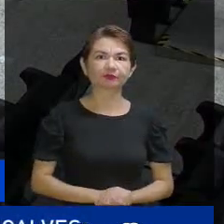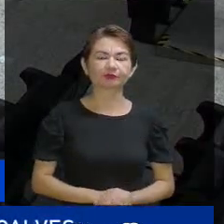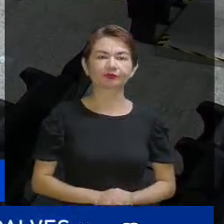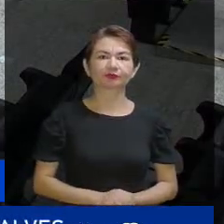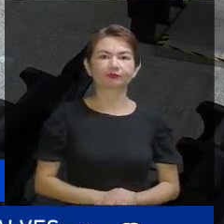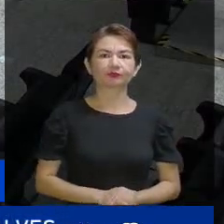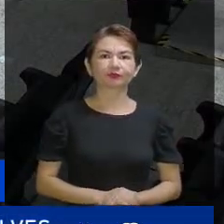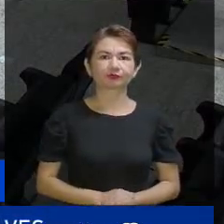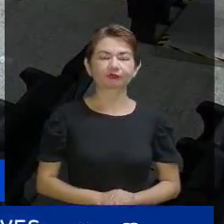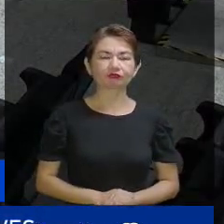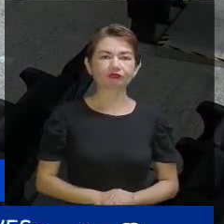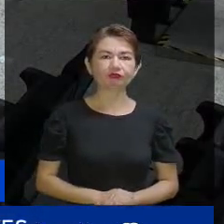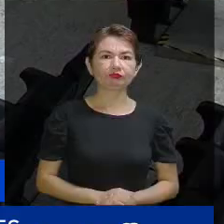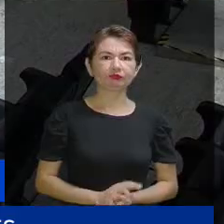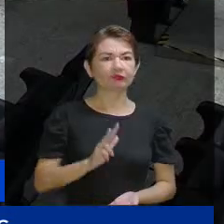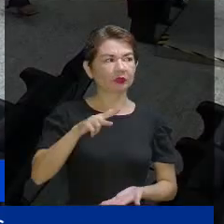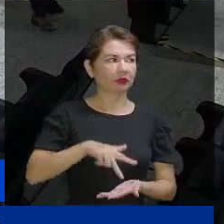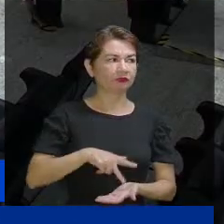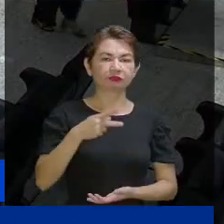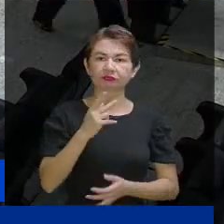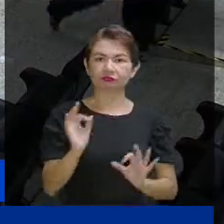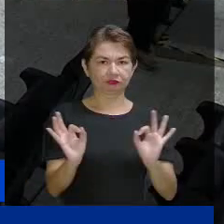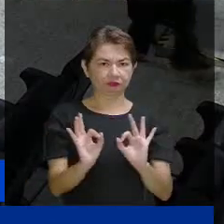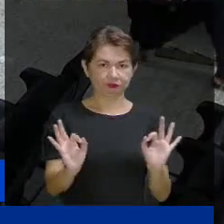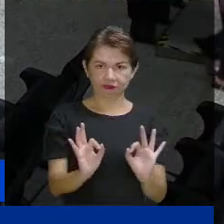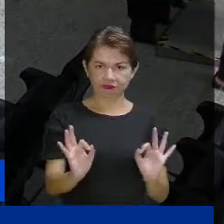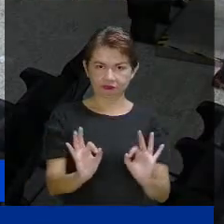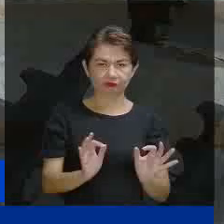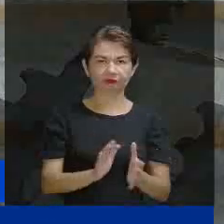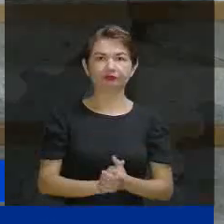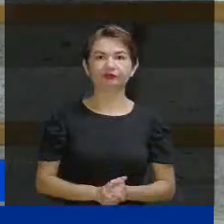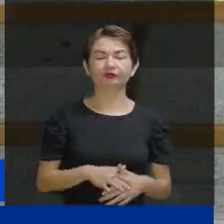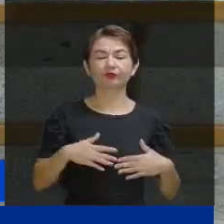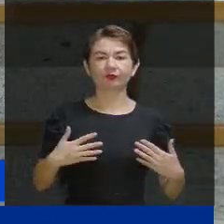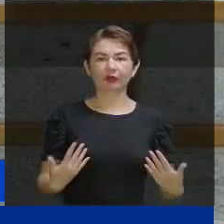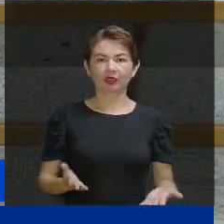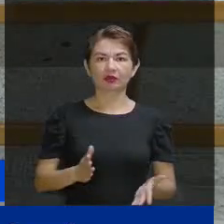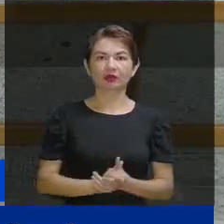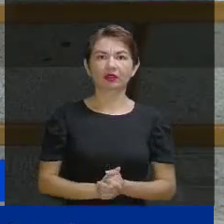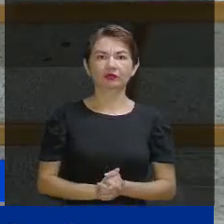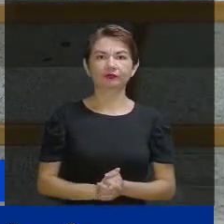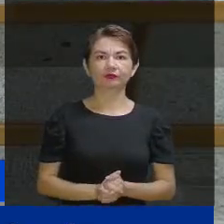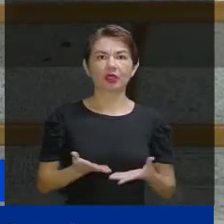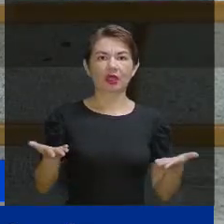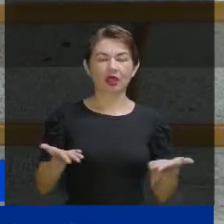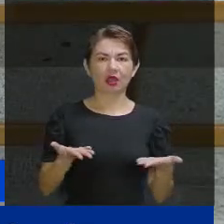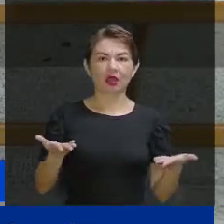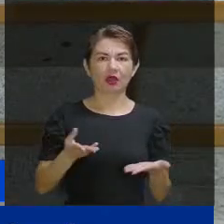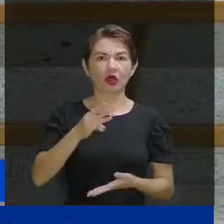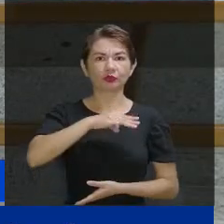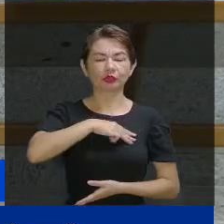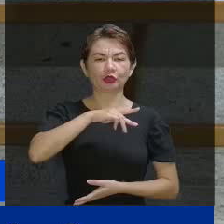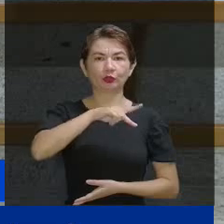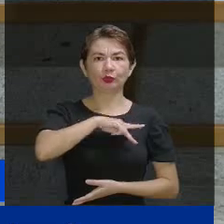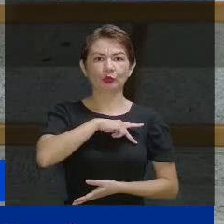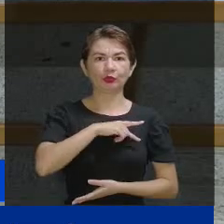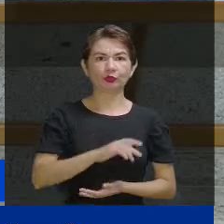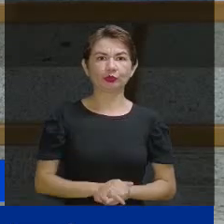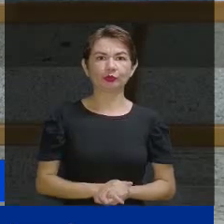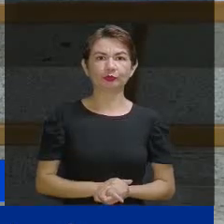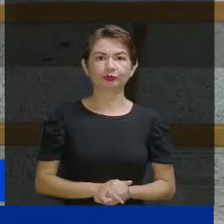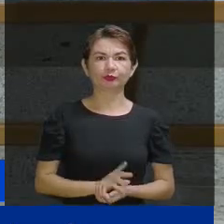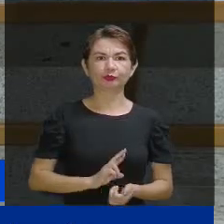não há pedido de sustentação oral nesse feito. Eu, então, encaminho ao Ministério Público para